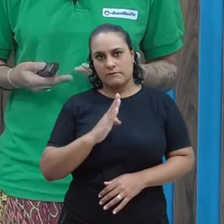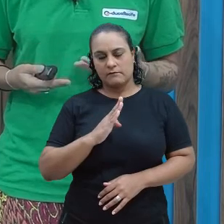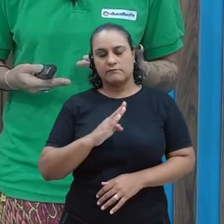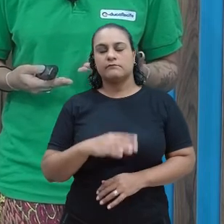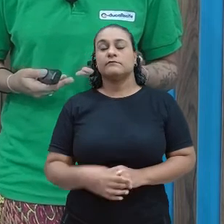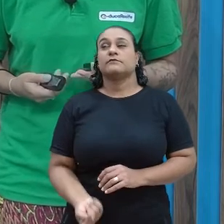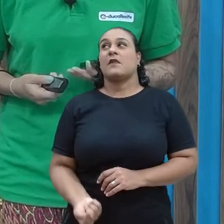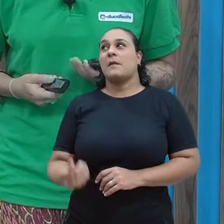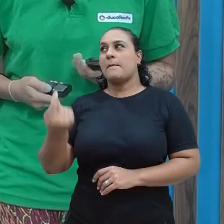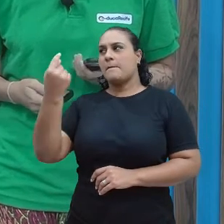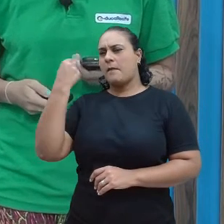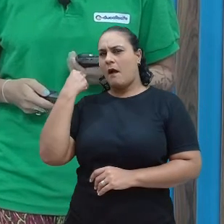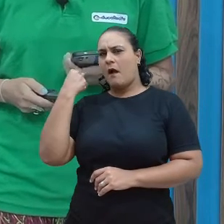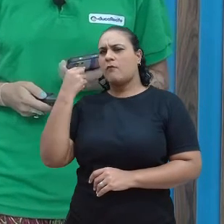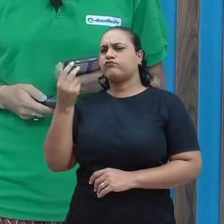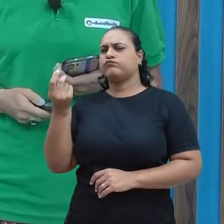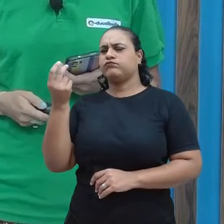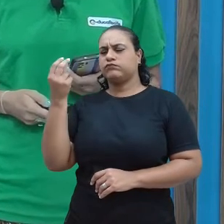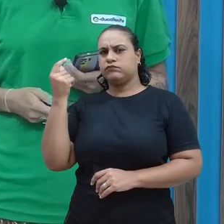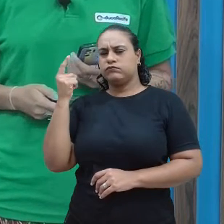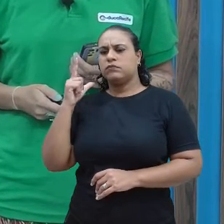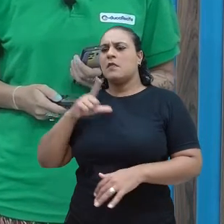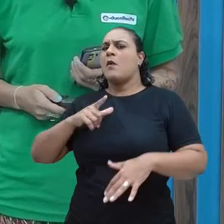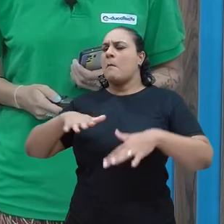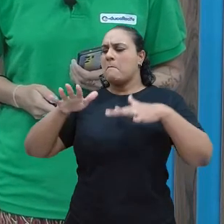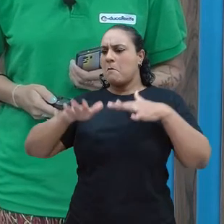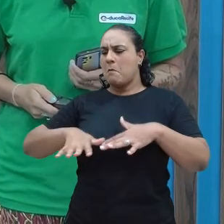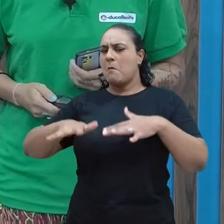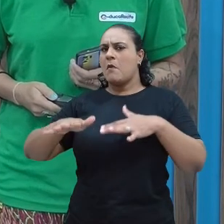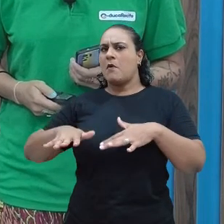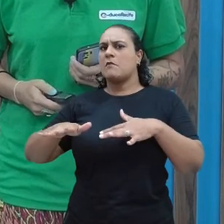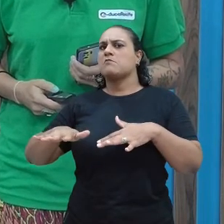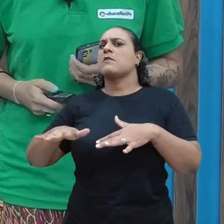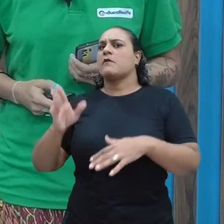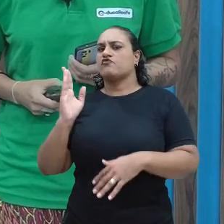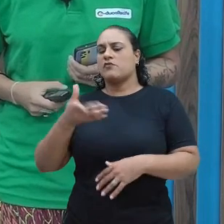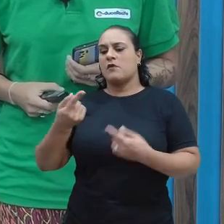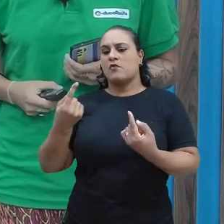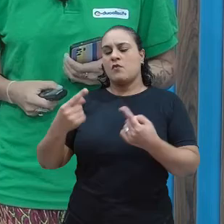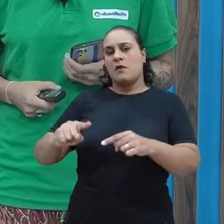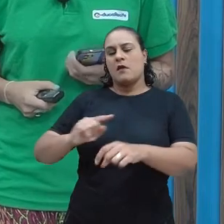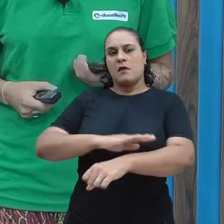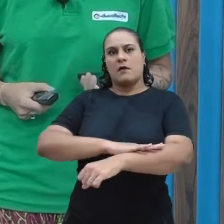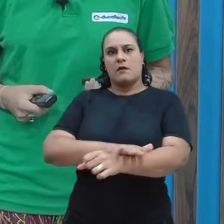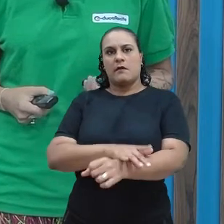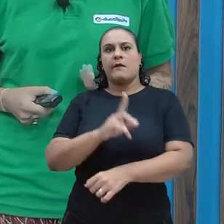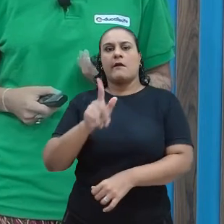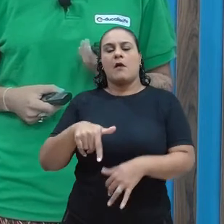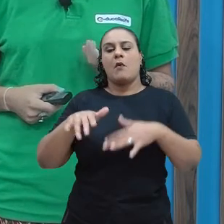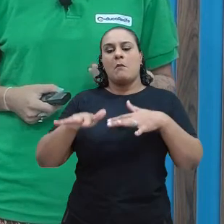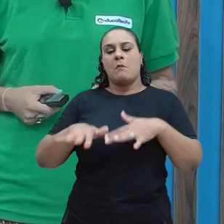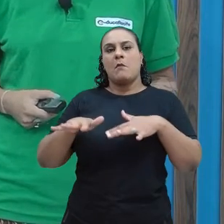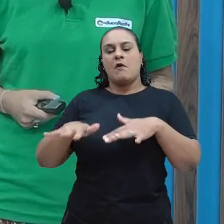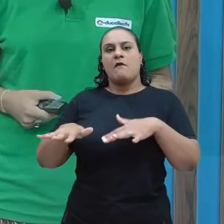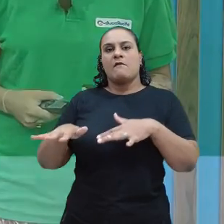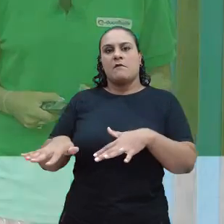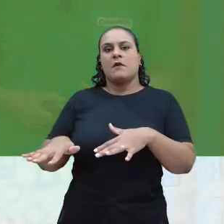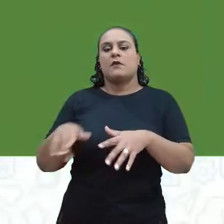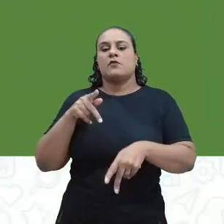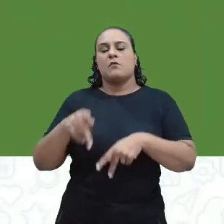uns movimentos aí sobre essa questão do antirracismo, né, que é o movimento negro, que é o que a gente